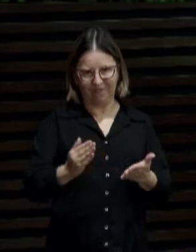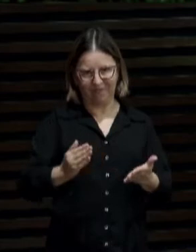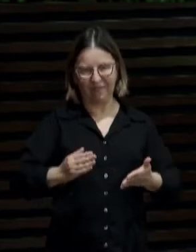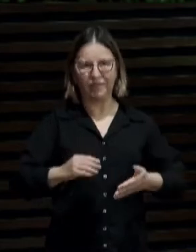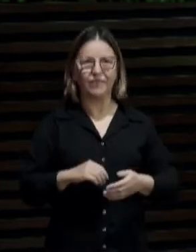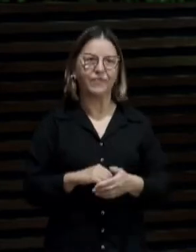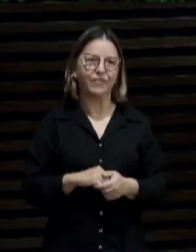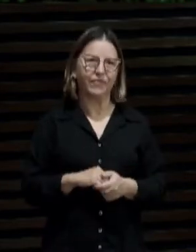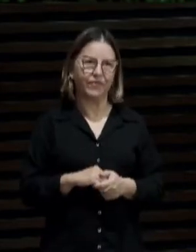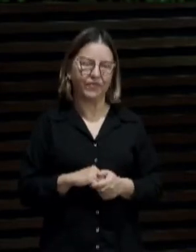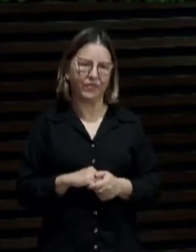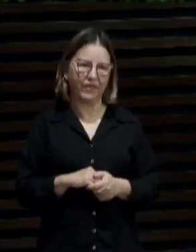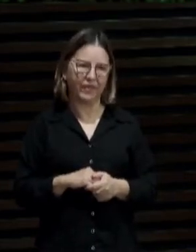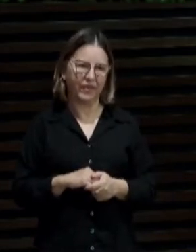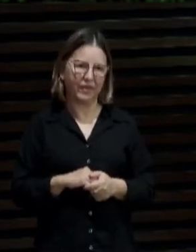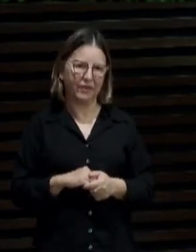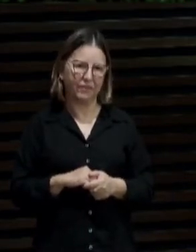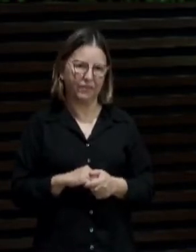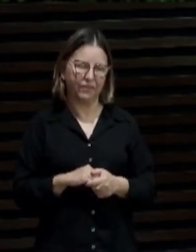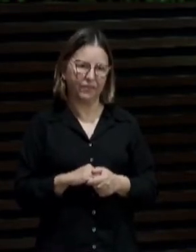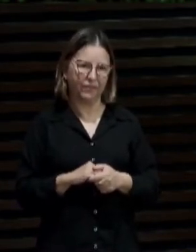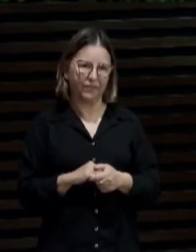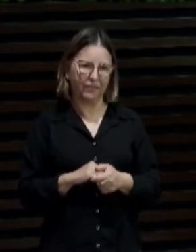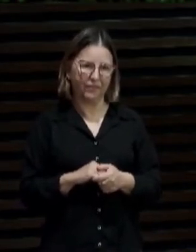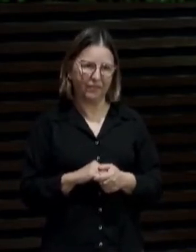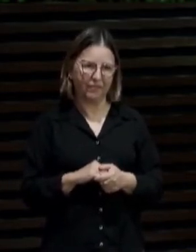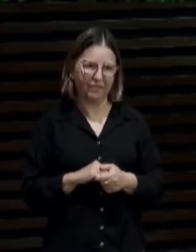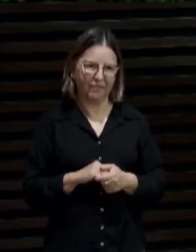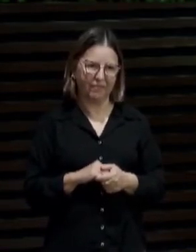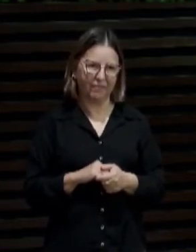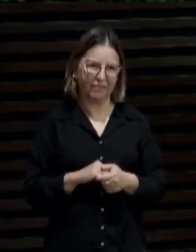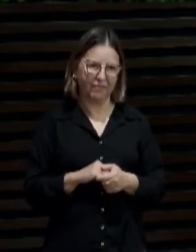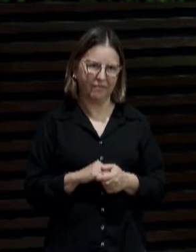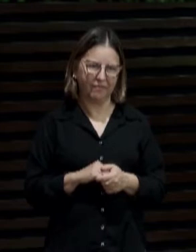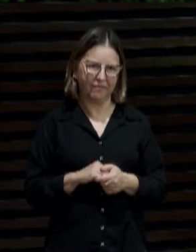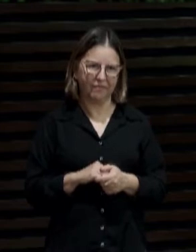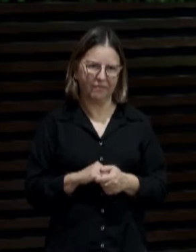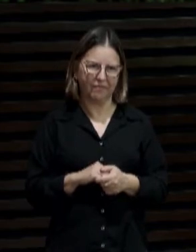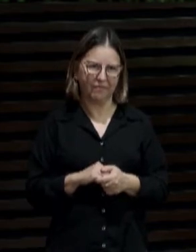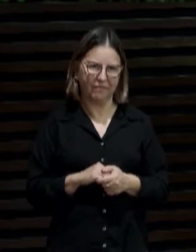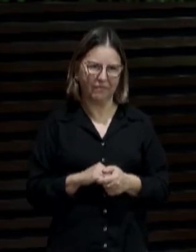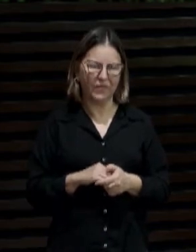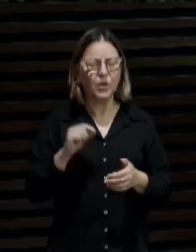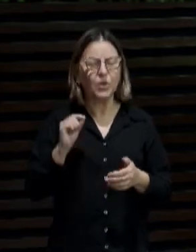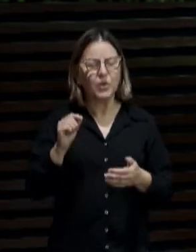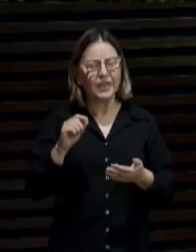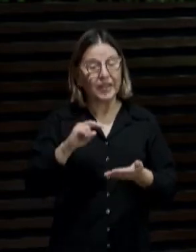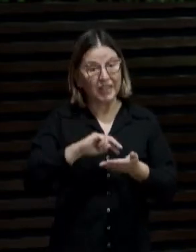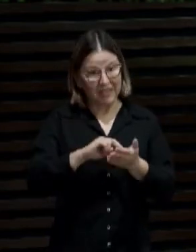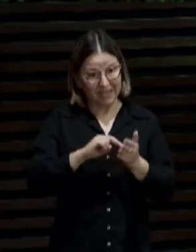prestar culto ao Senhor, nem no que deveriam comer essa dieta kosher ou kosher. O que significa essa dieta?